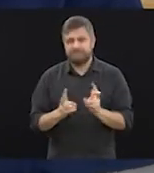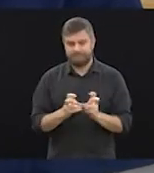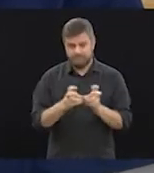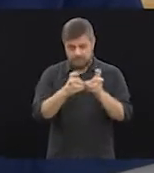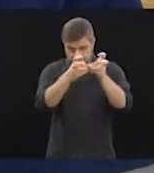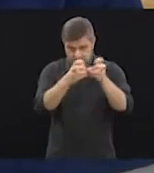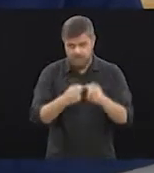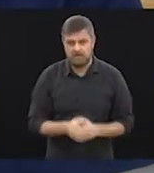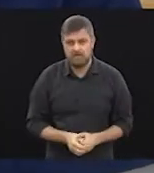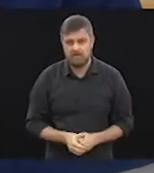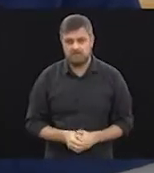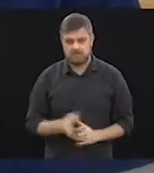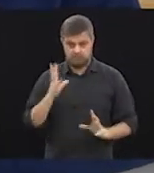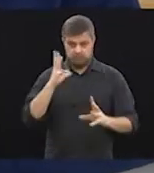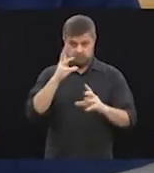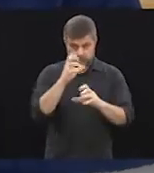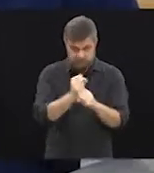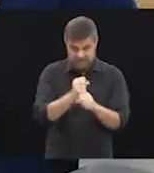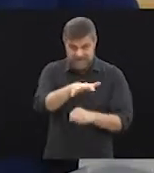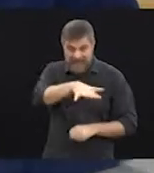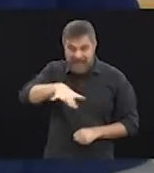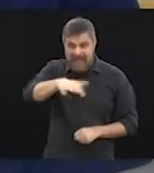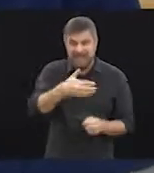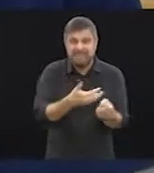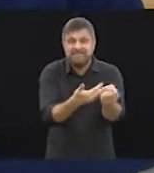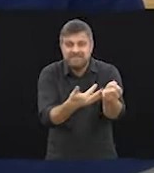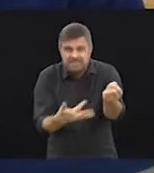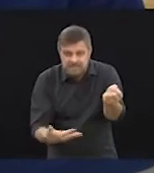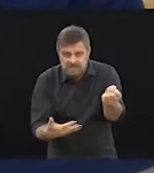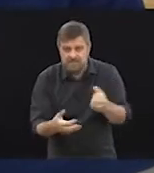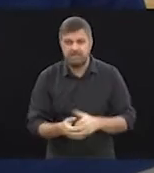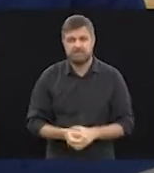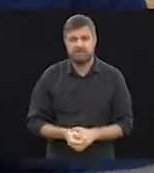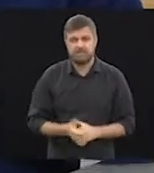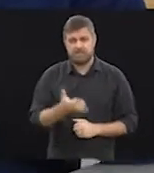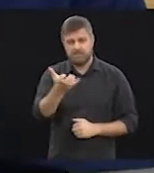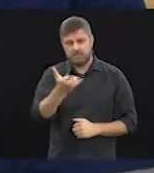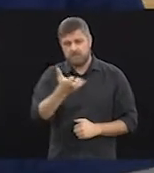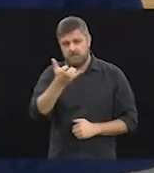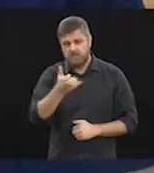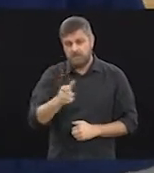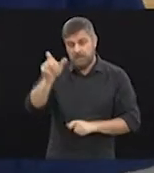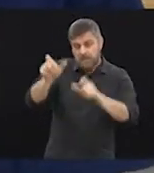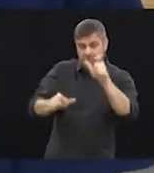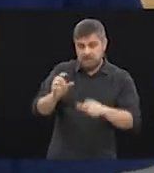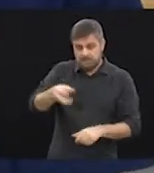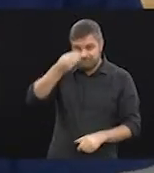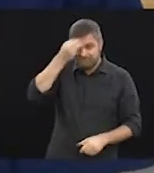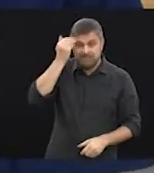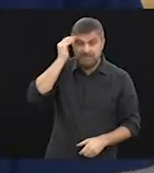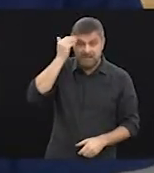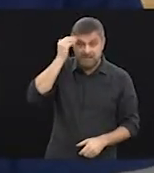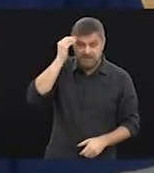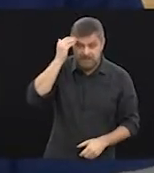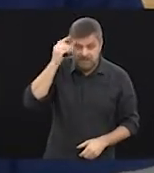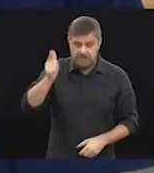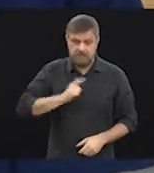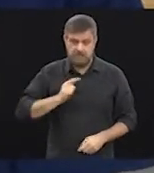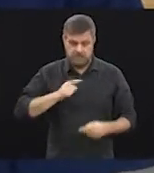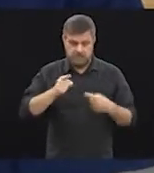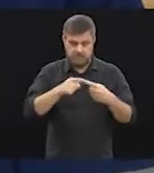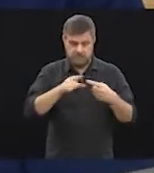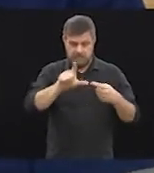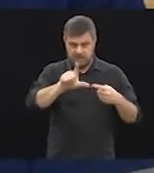estamos falando em 12% dos tumores, todos são hematológicos. E aqui, só para que as pessoas entendam, nós